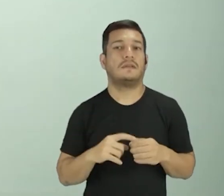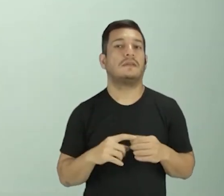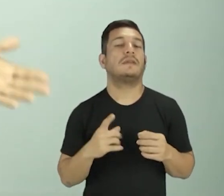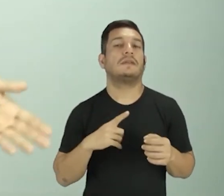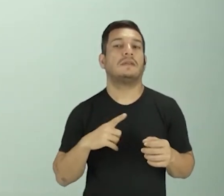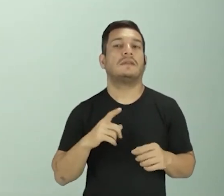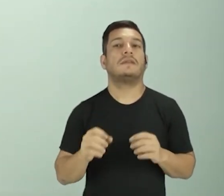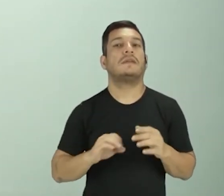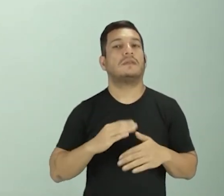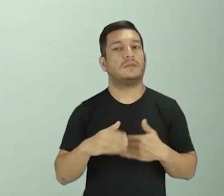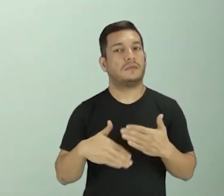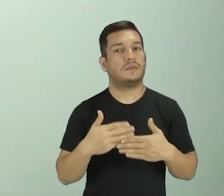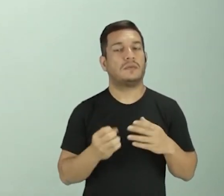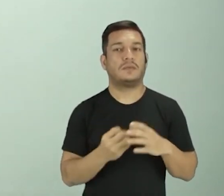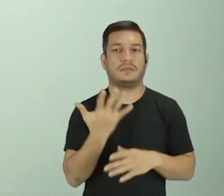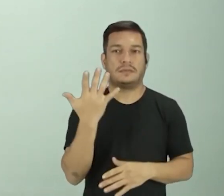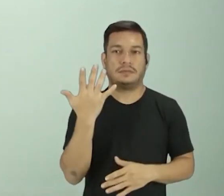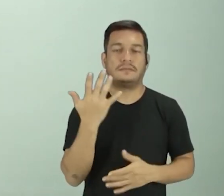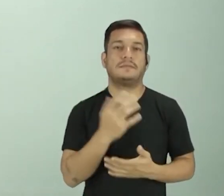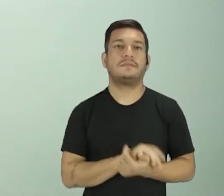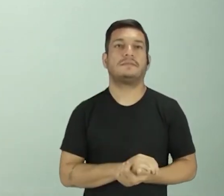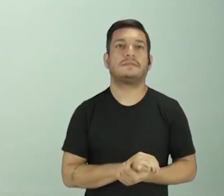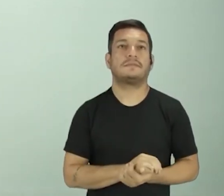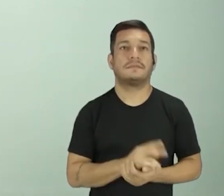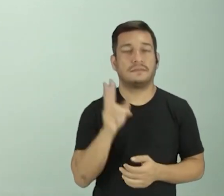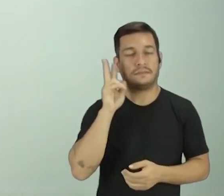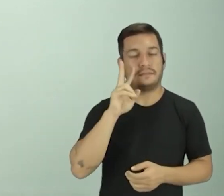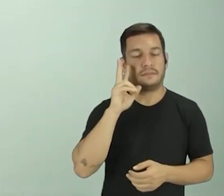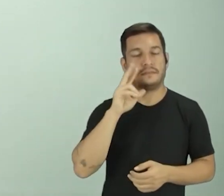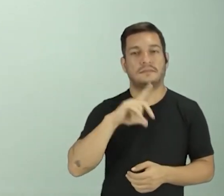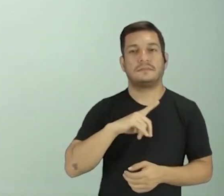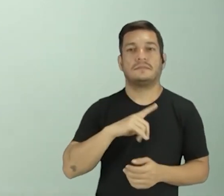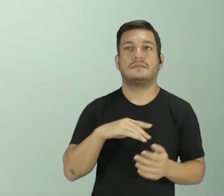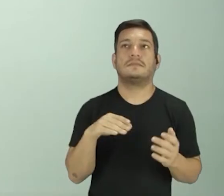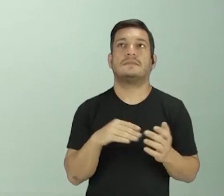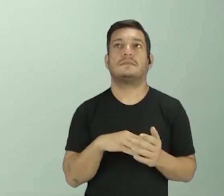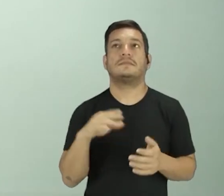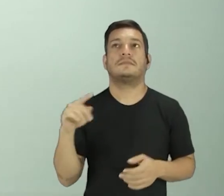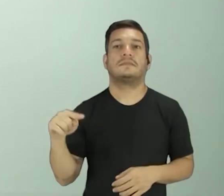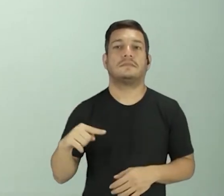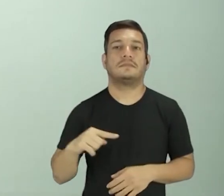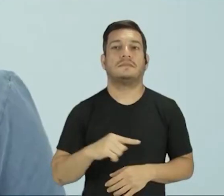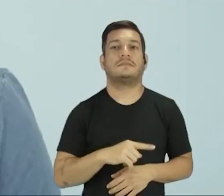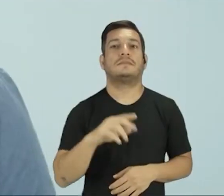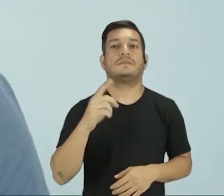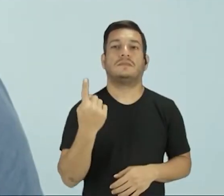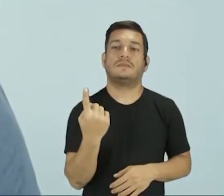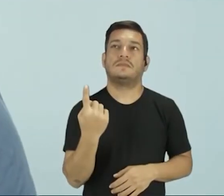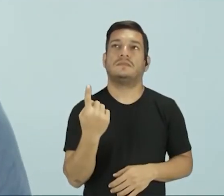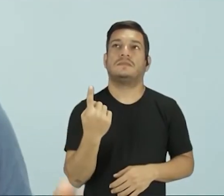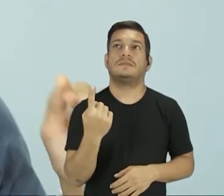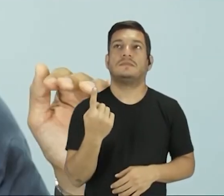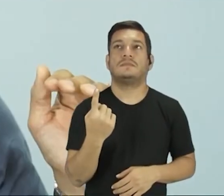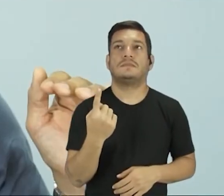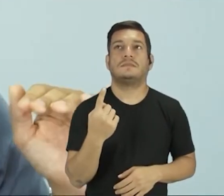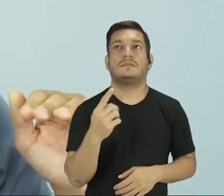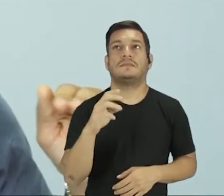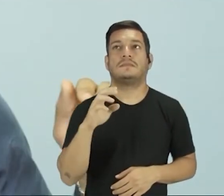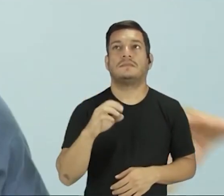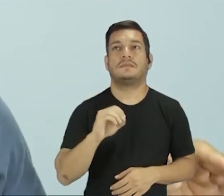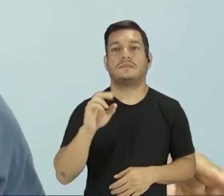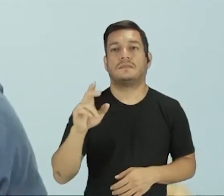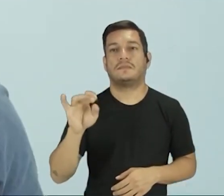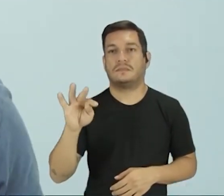origem ao óvulo e tudo vai acontecer, tá? Lembrando que nós temos até a espermátide 1 e